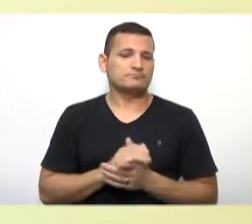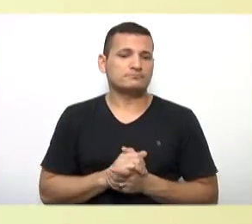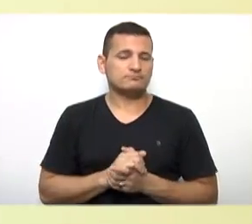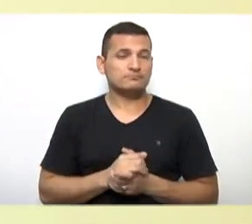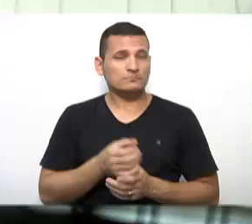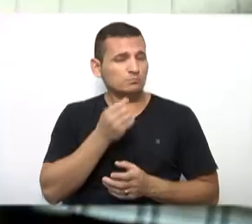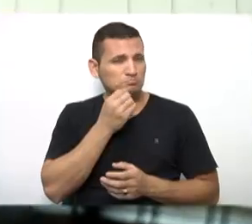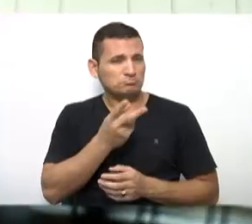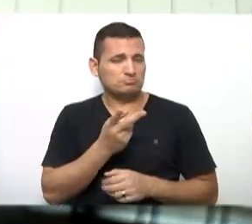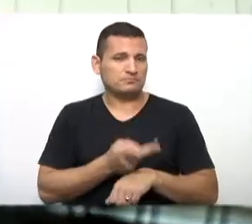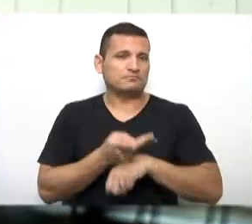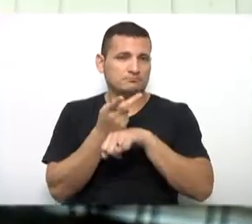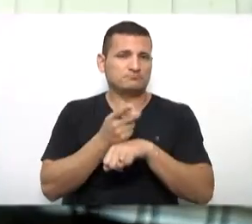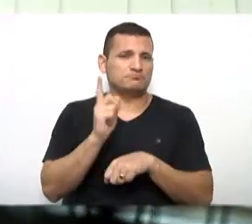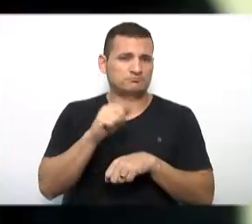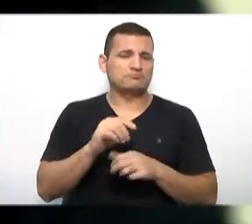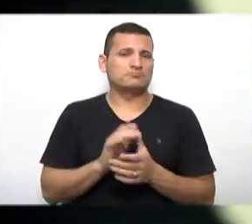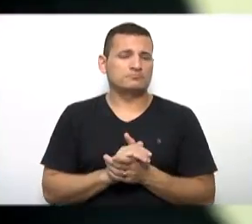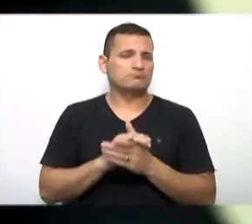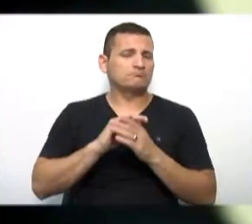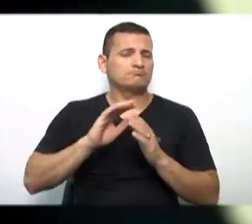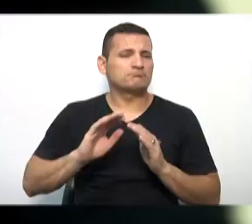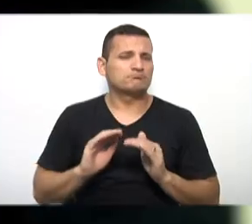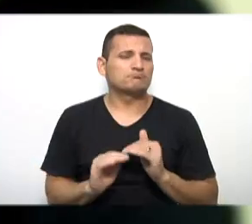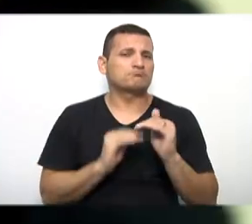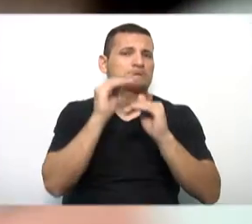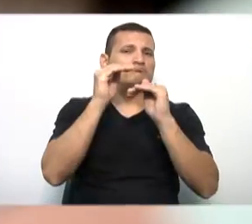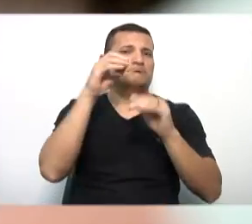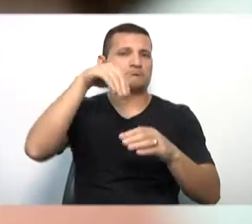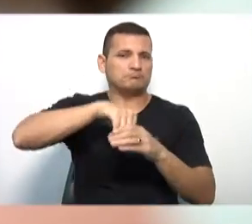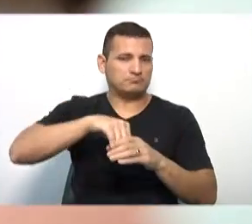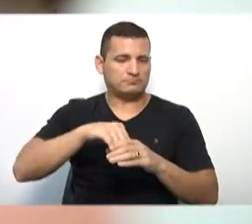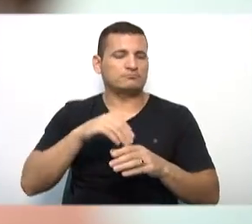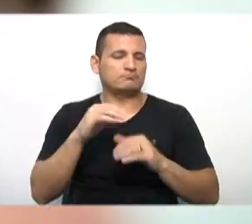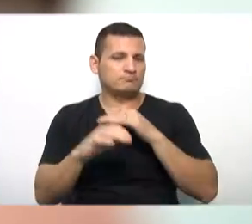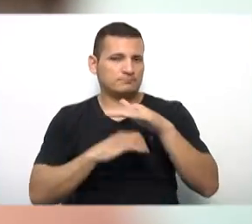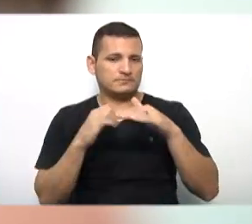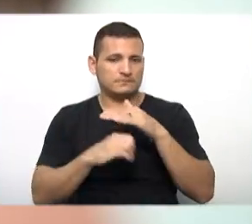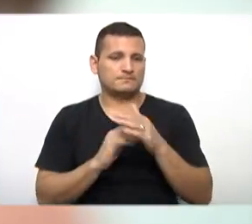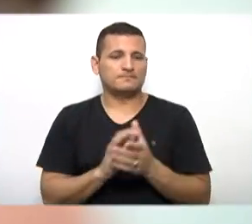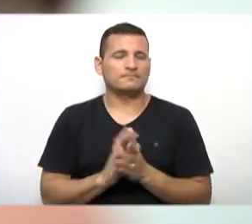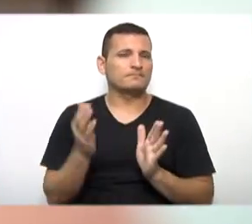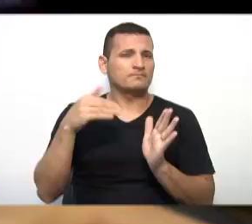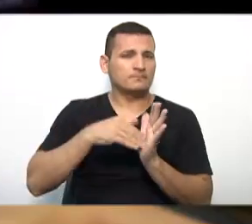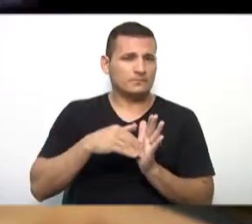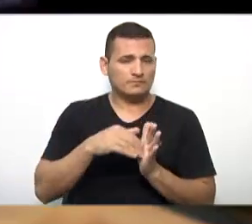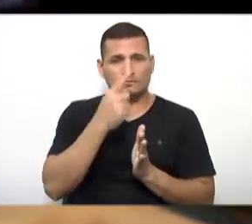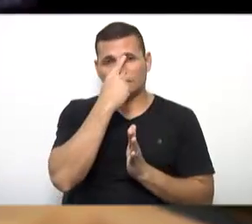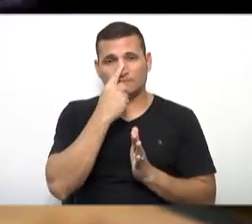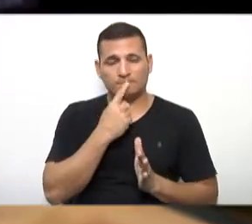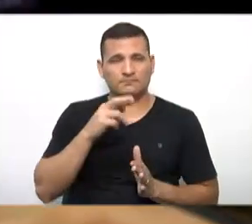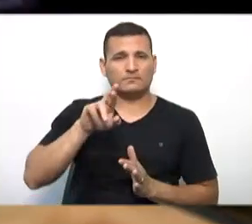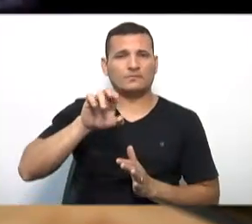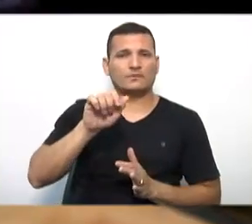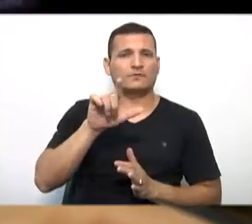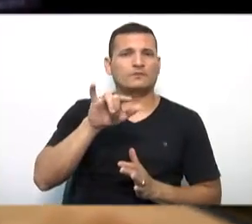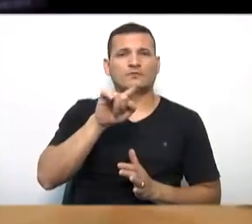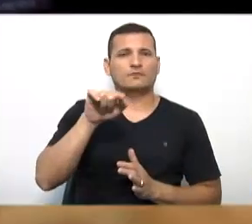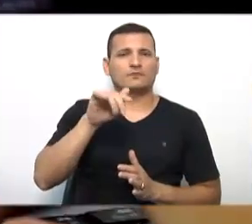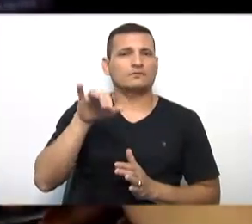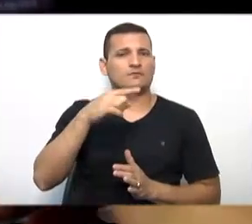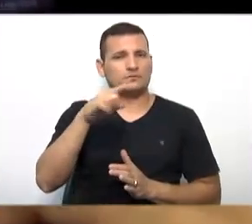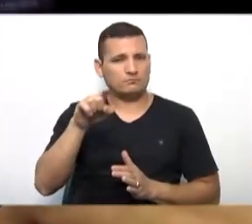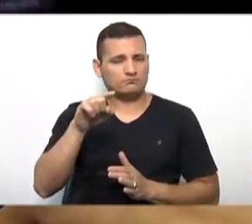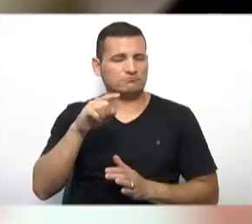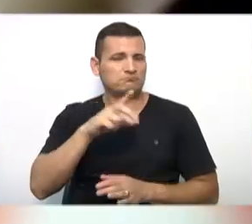bom prêmio seria uma promoção dentro da empresa. E por último, o perfil realização pessoal, que